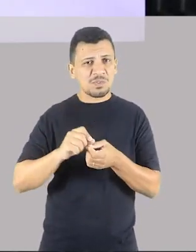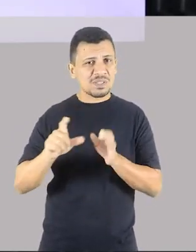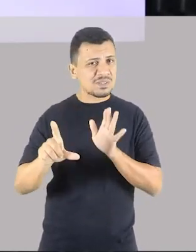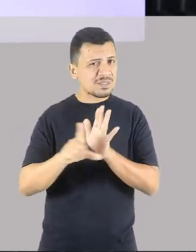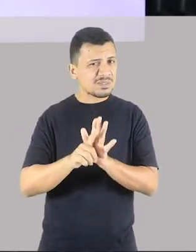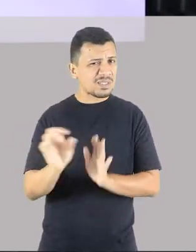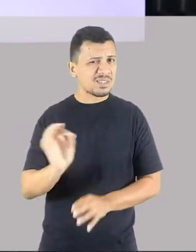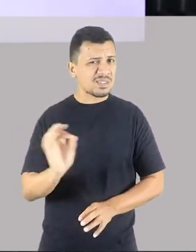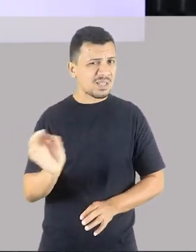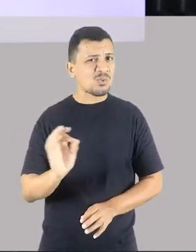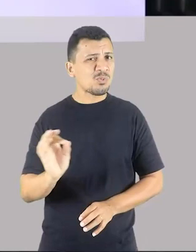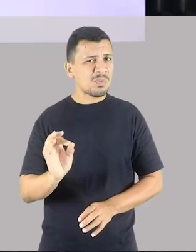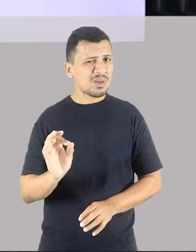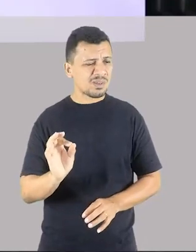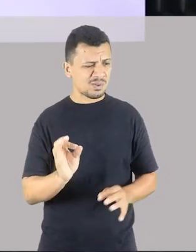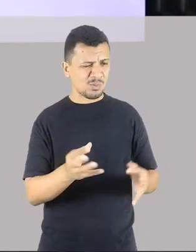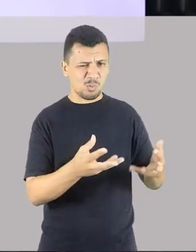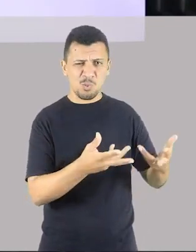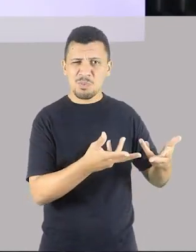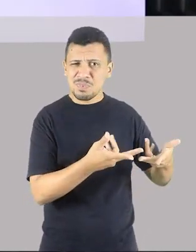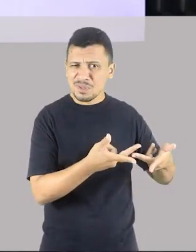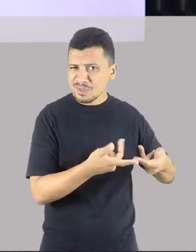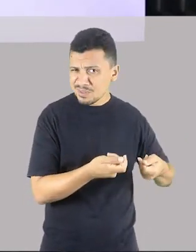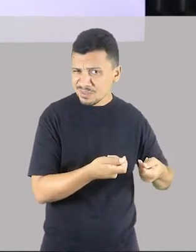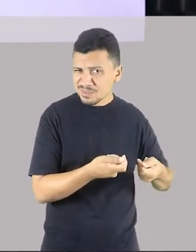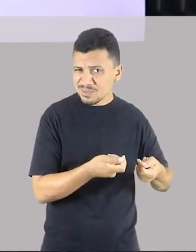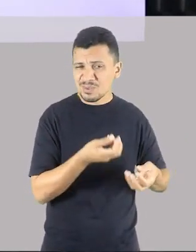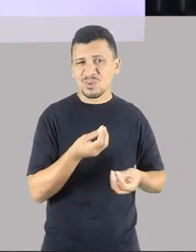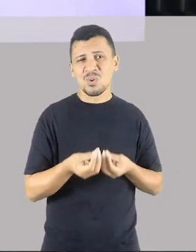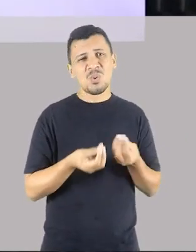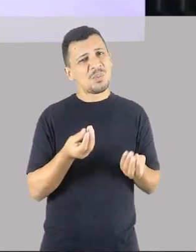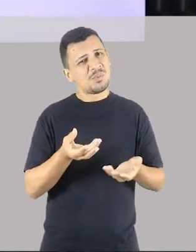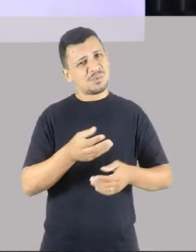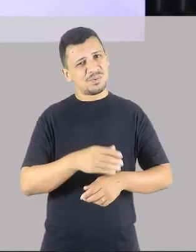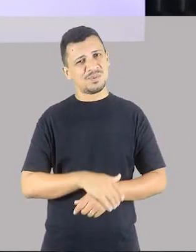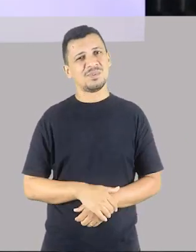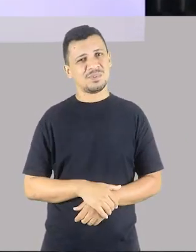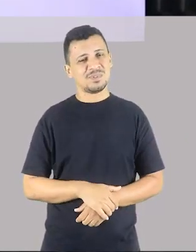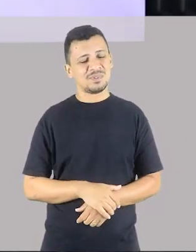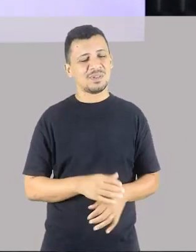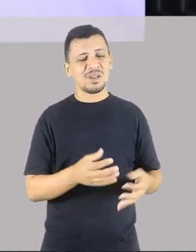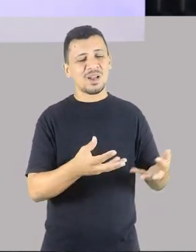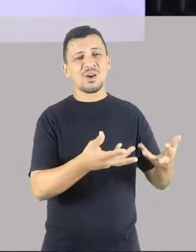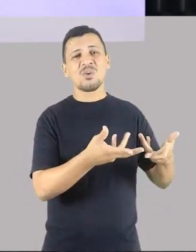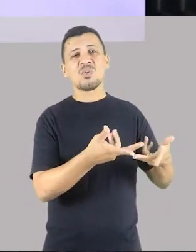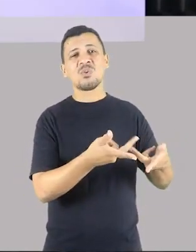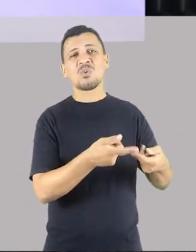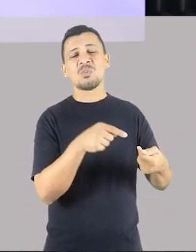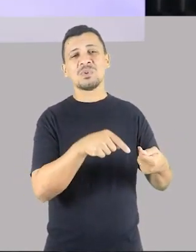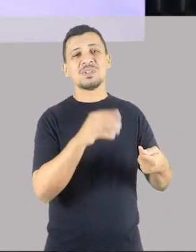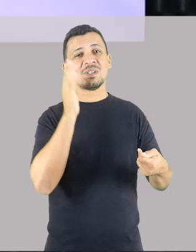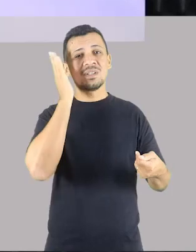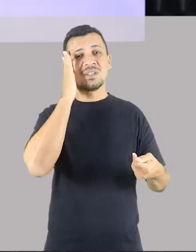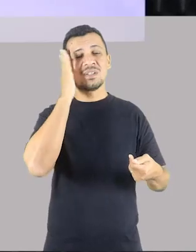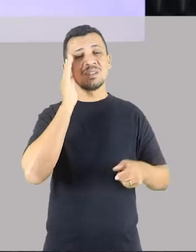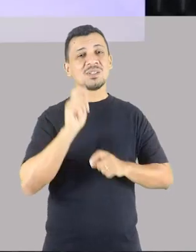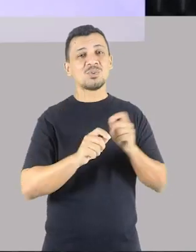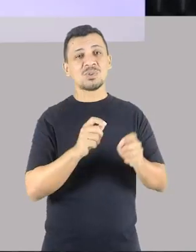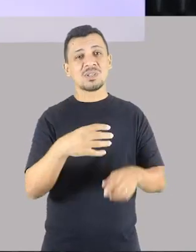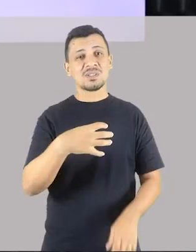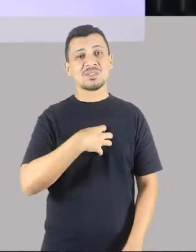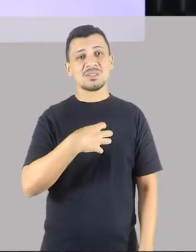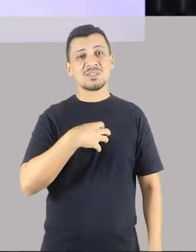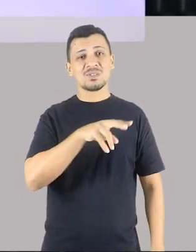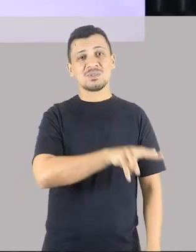anos pode ser considerado como competente? Então, esse competente, ele deve ser entendido no sentido oposto,